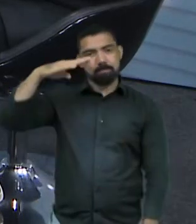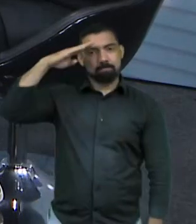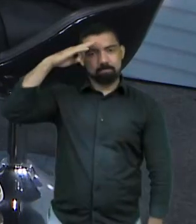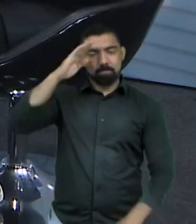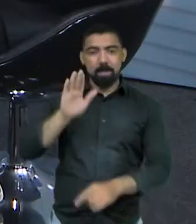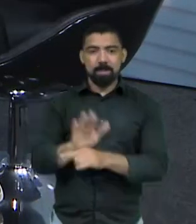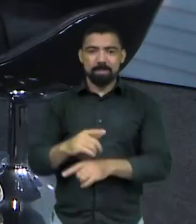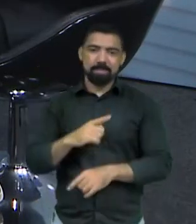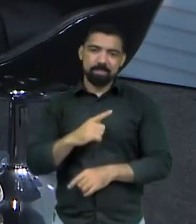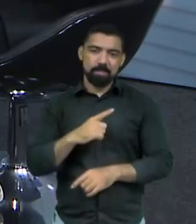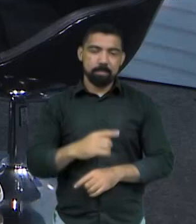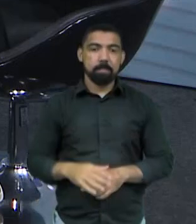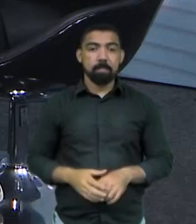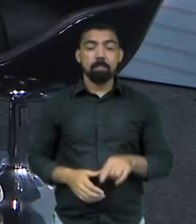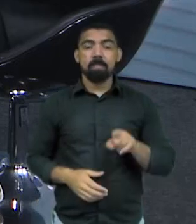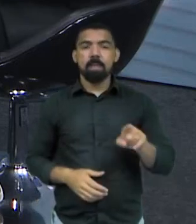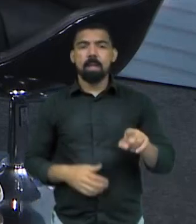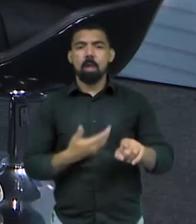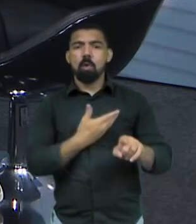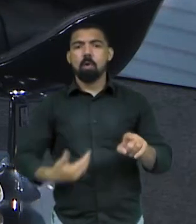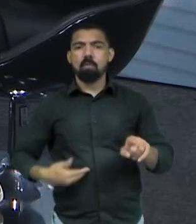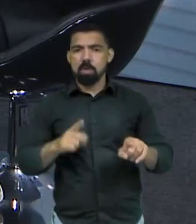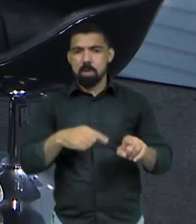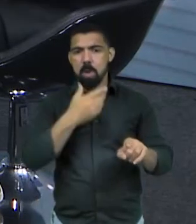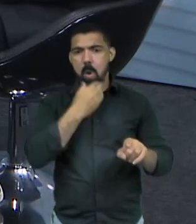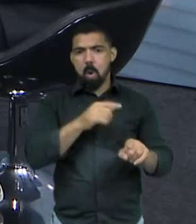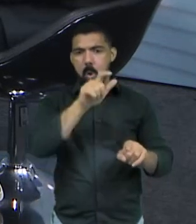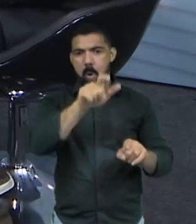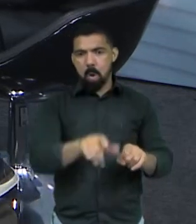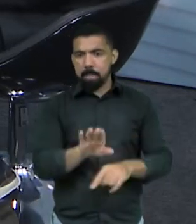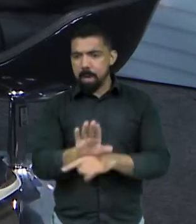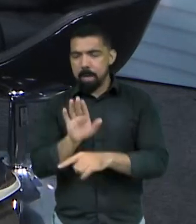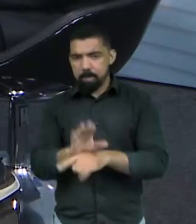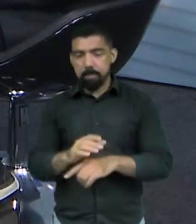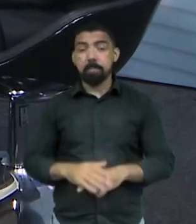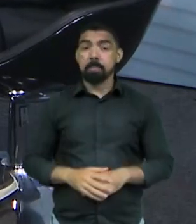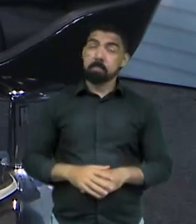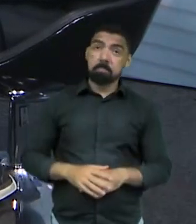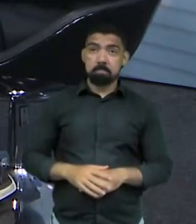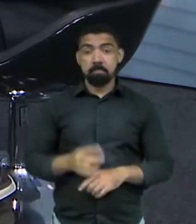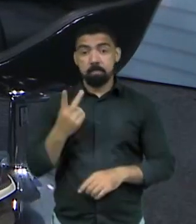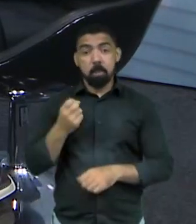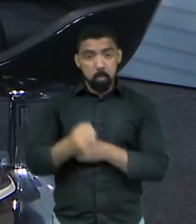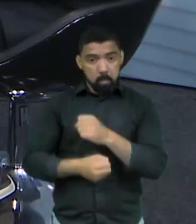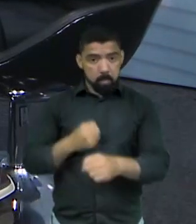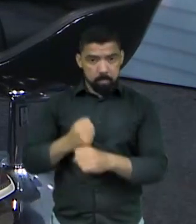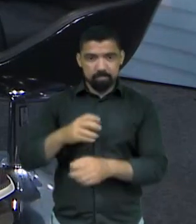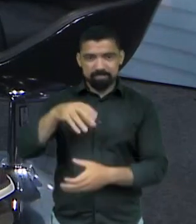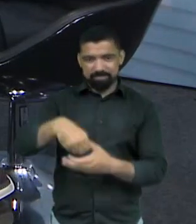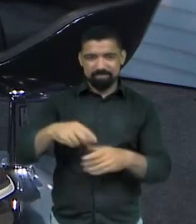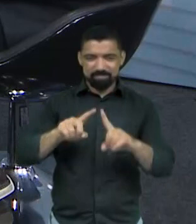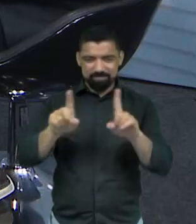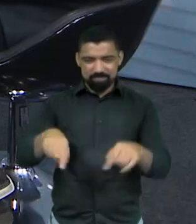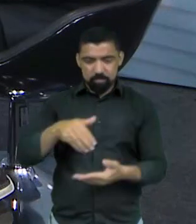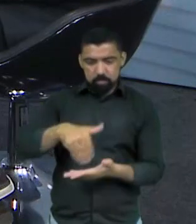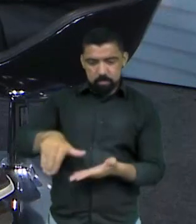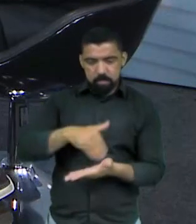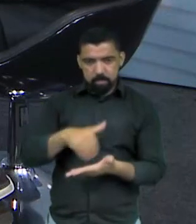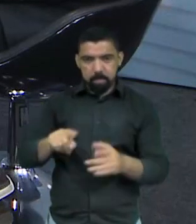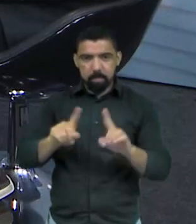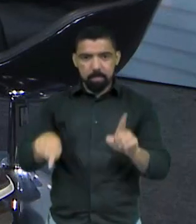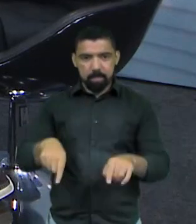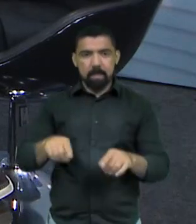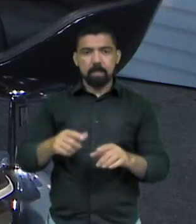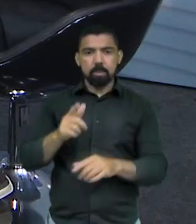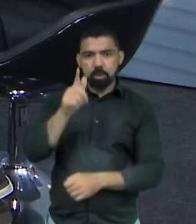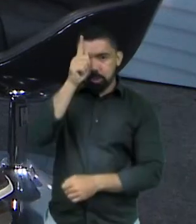Lá no governo você era o homem dessa articulação, junto lá com o Dr. Maia. Eu passei 2 anos no planejamento de gestão, realmente, como você